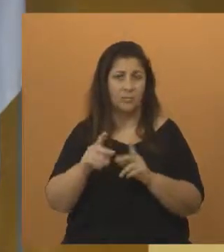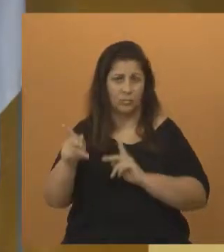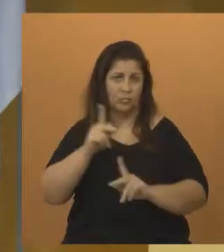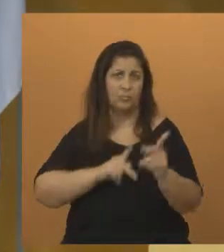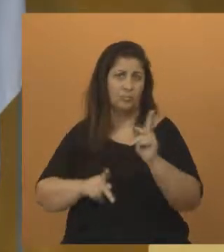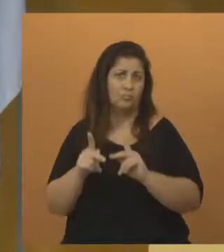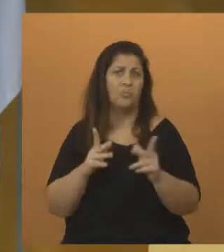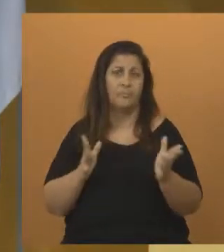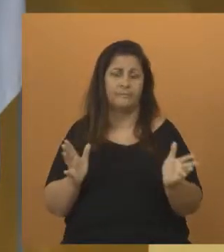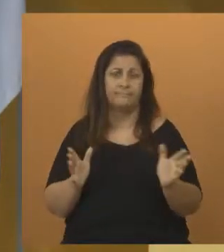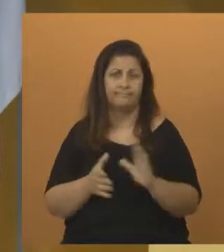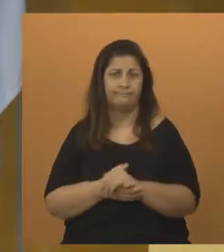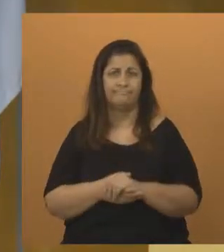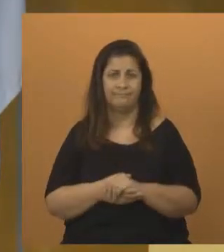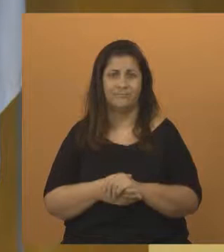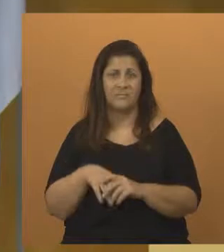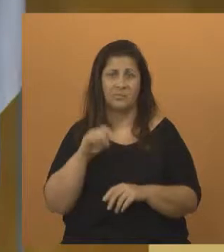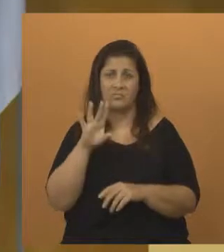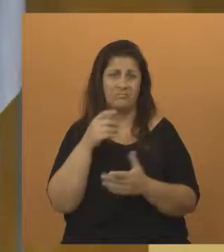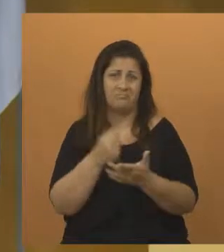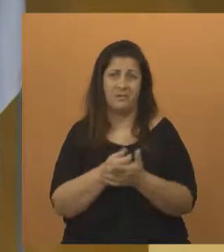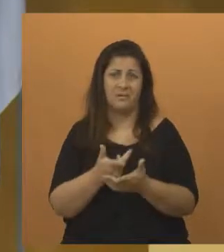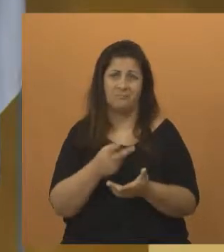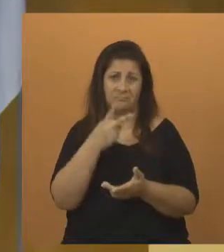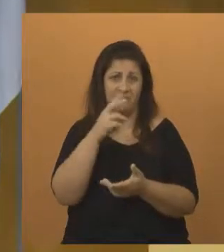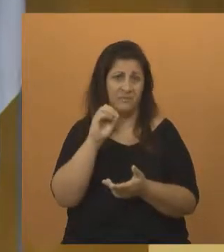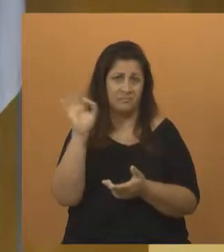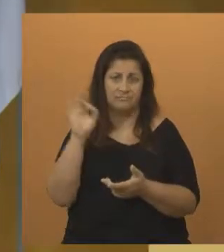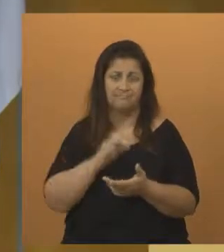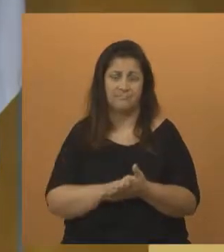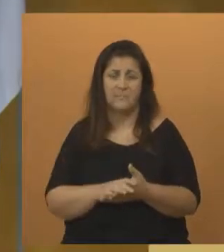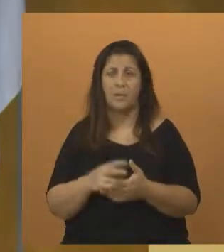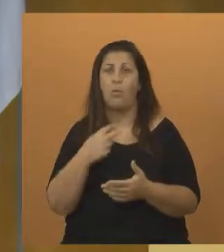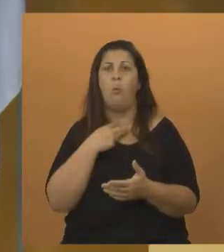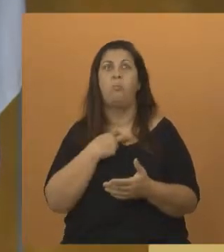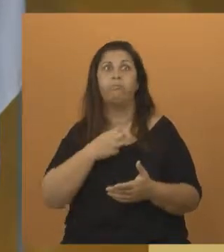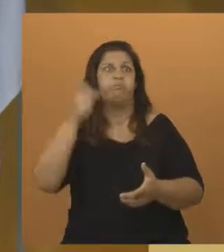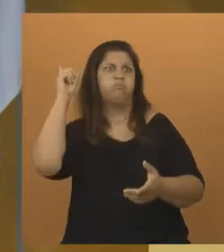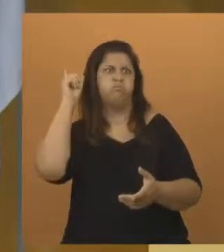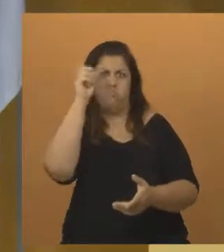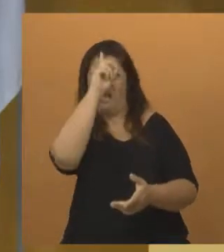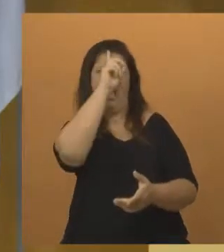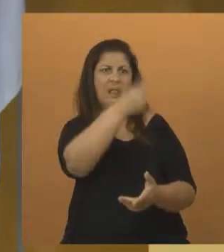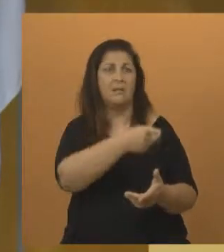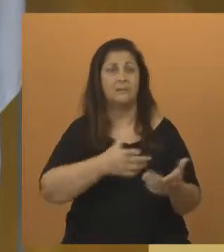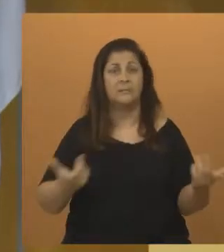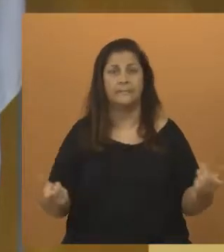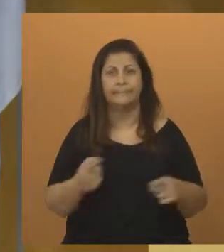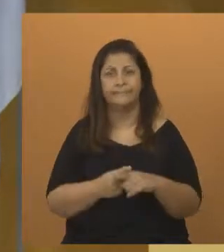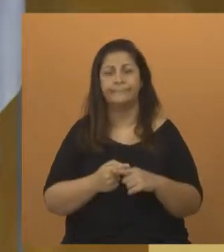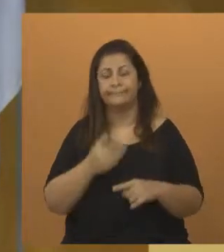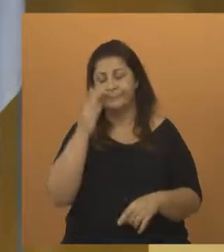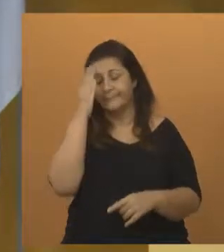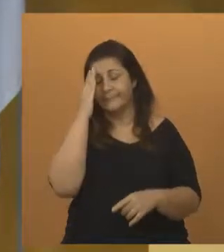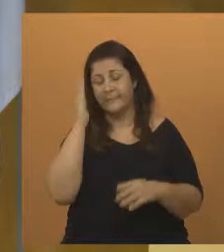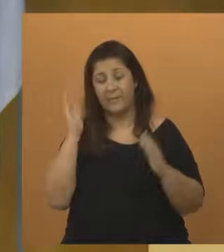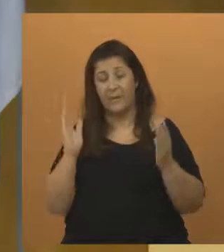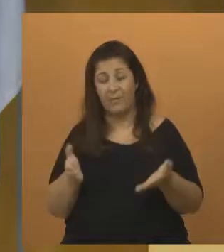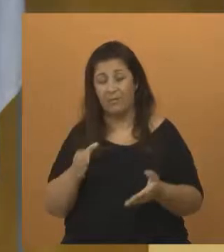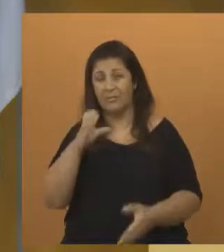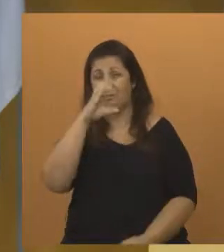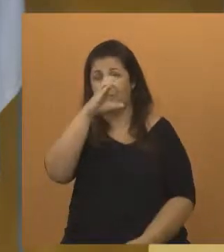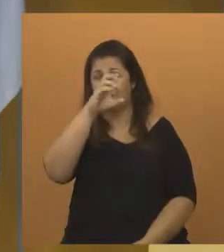do que era devido só foi quitado. A gente não pode crucificar a população, sabe do momento de grande crise